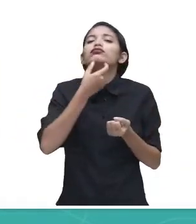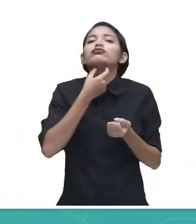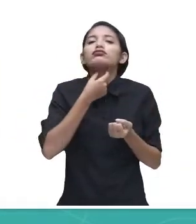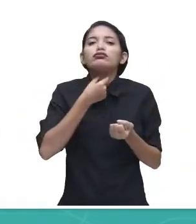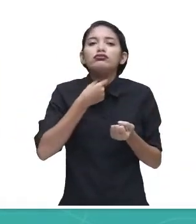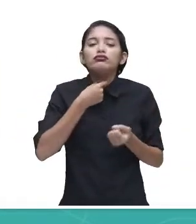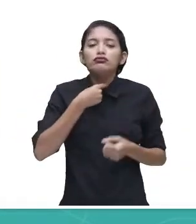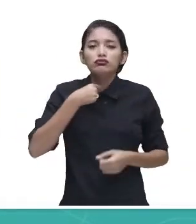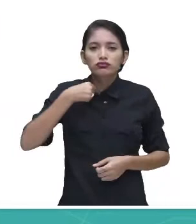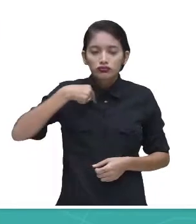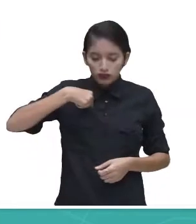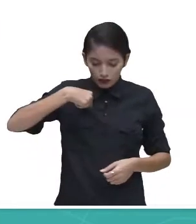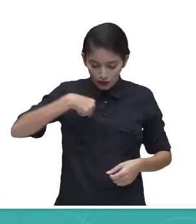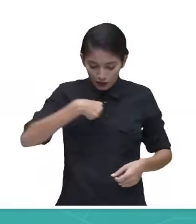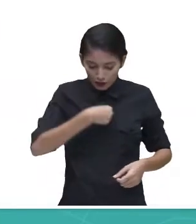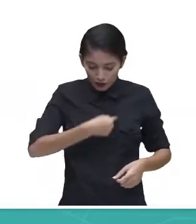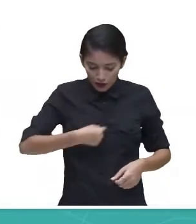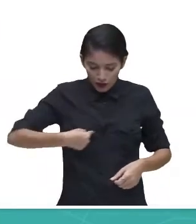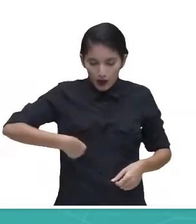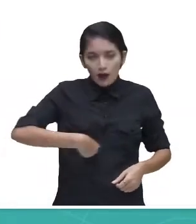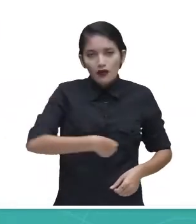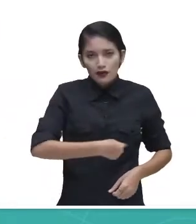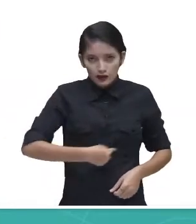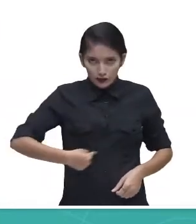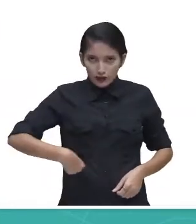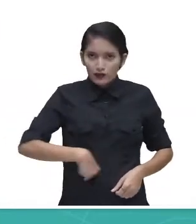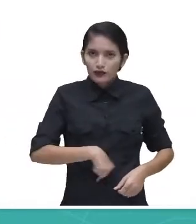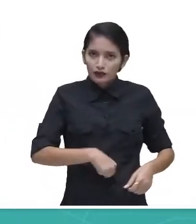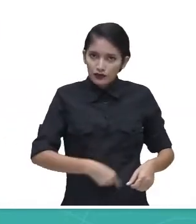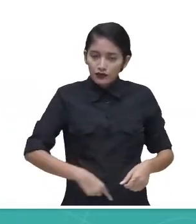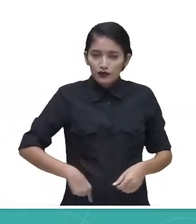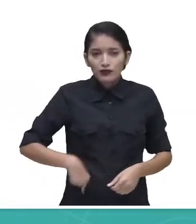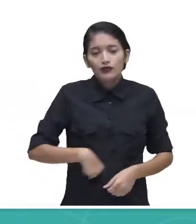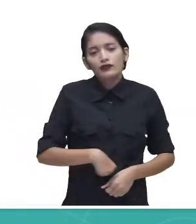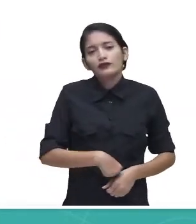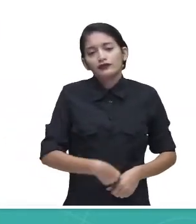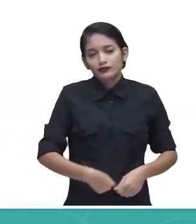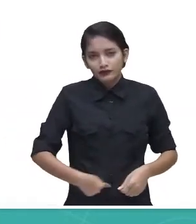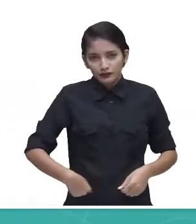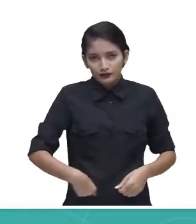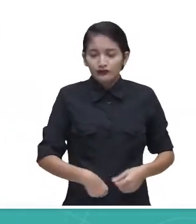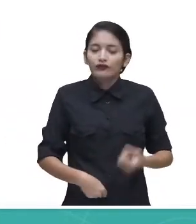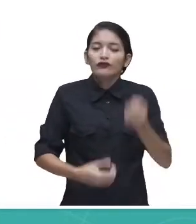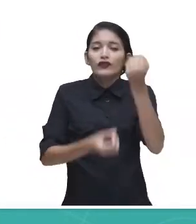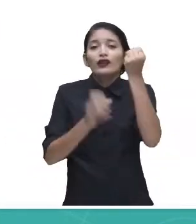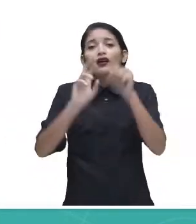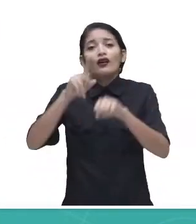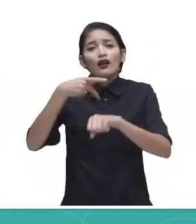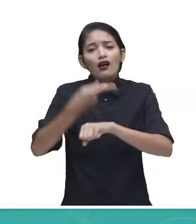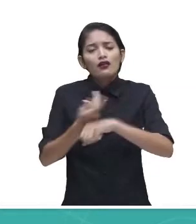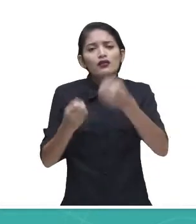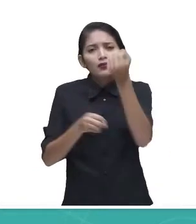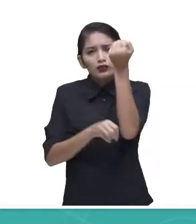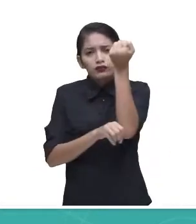ter que ter aí, né, o tubo digestivo, você vai ter estômago, você vai ter pâncreas, intestino grosso,